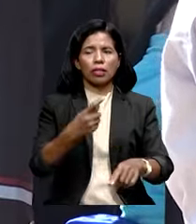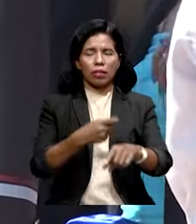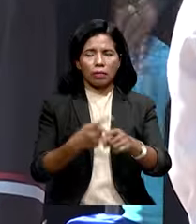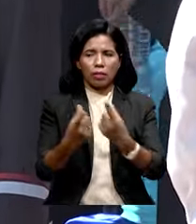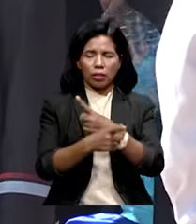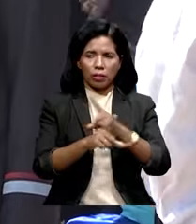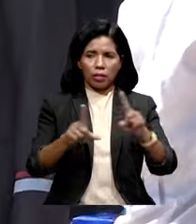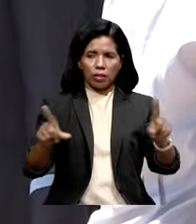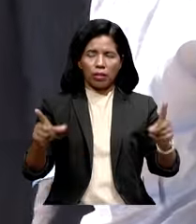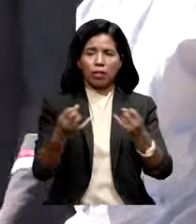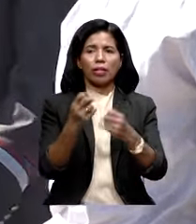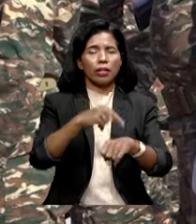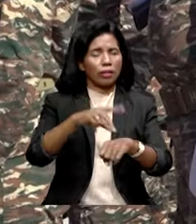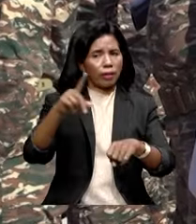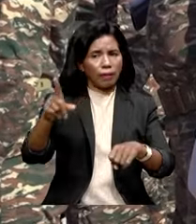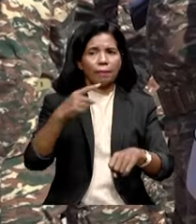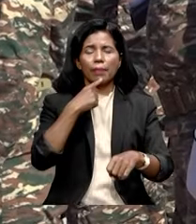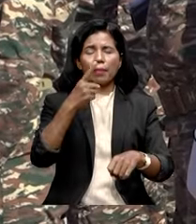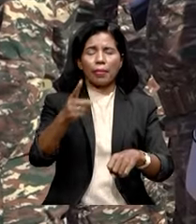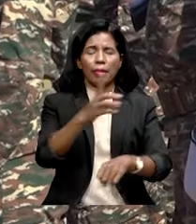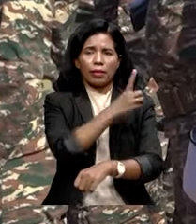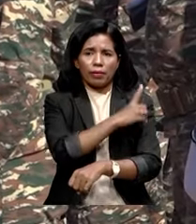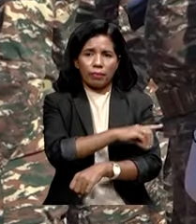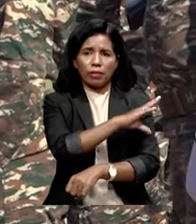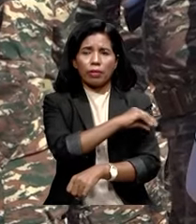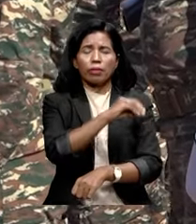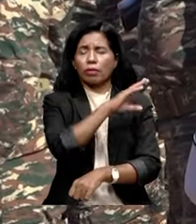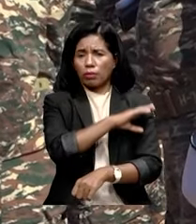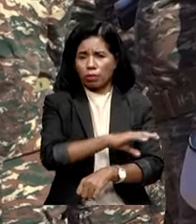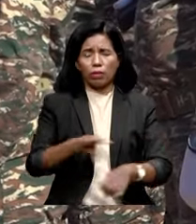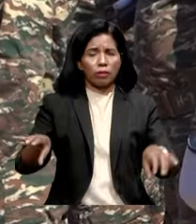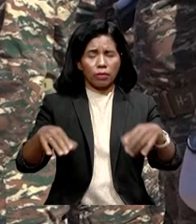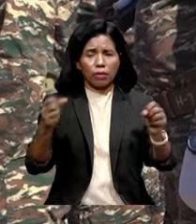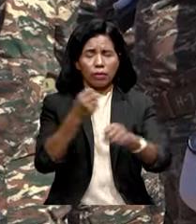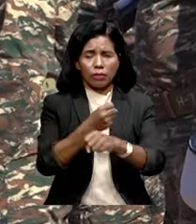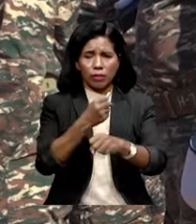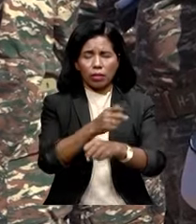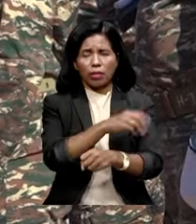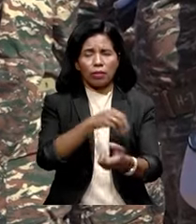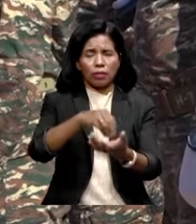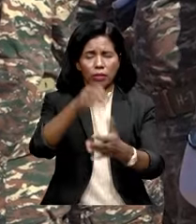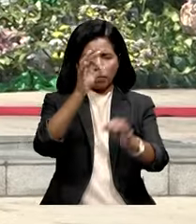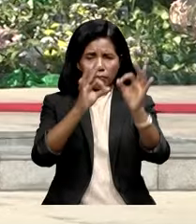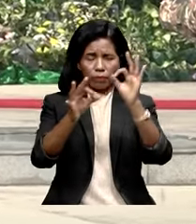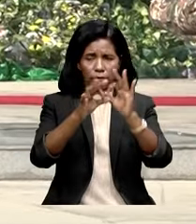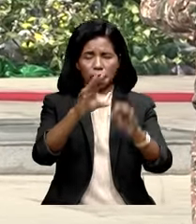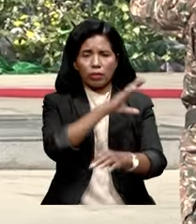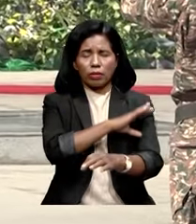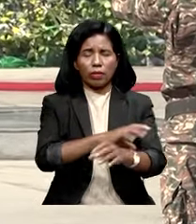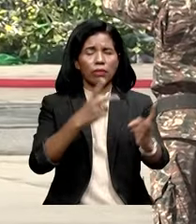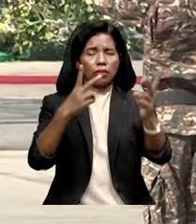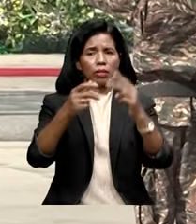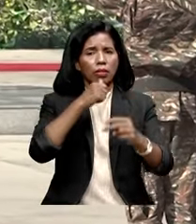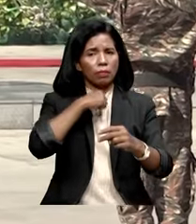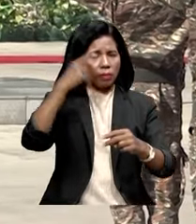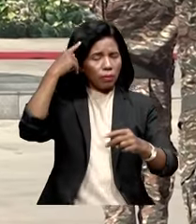libertação nacional. Lerian Antimor Mosso pela ba defesa no segurança, a tu serviço macaço, ori garantia segurança durante a visita Santo Padre,